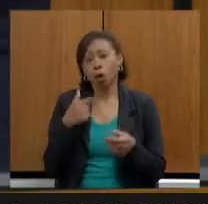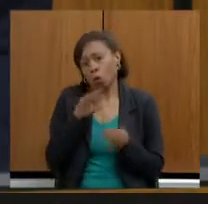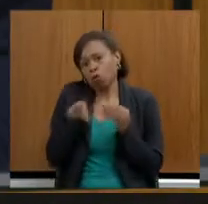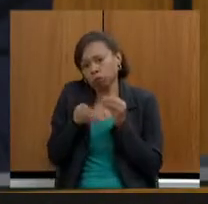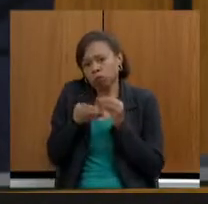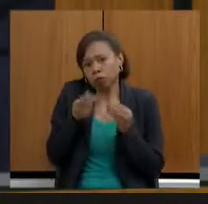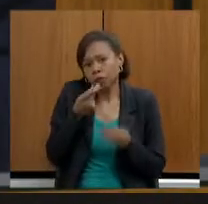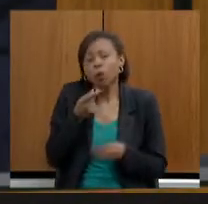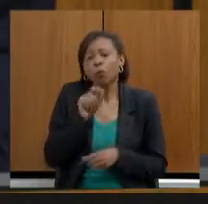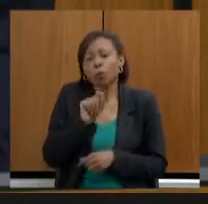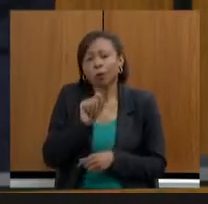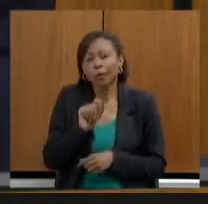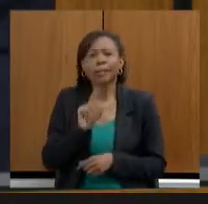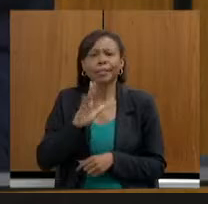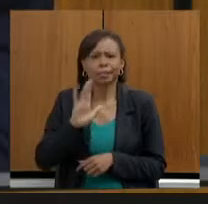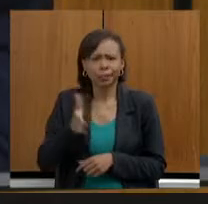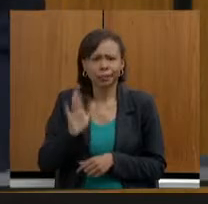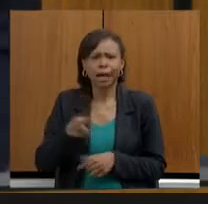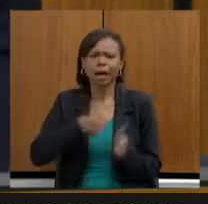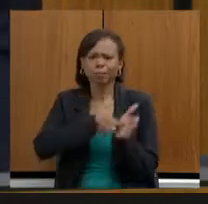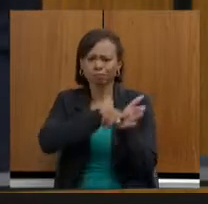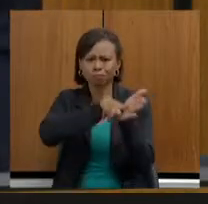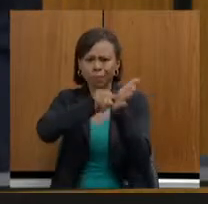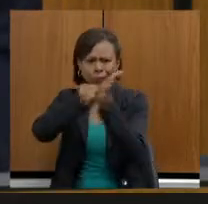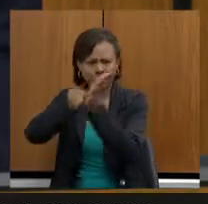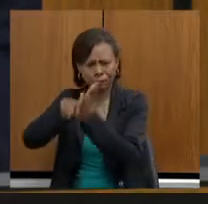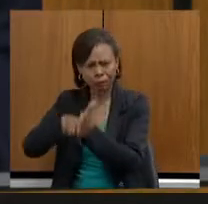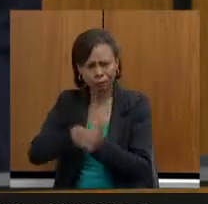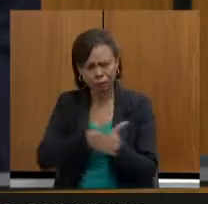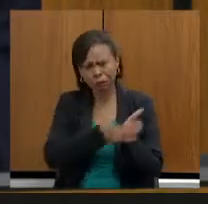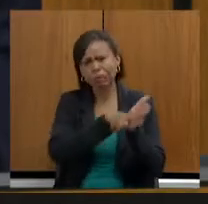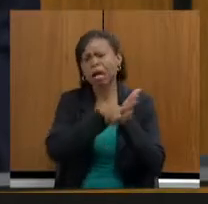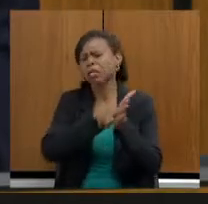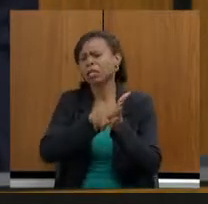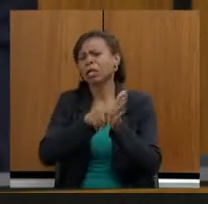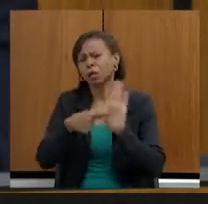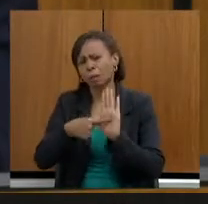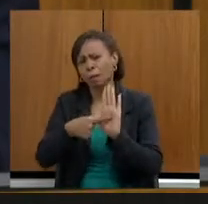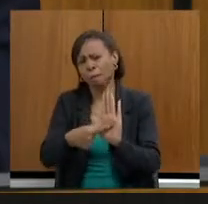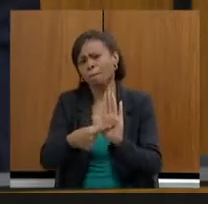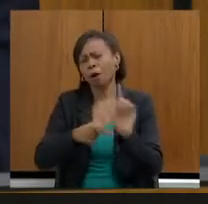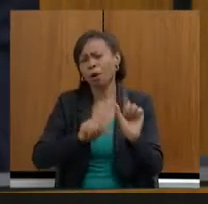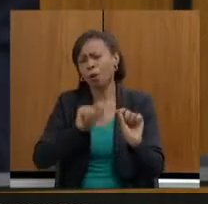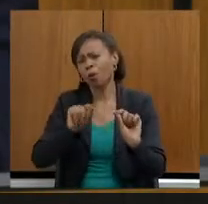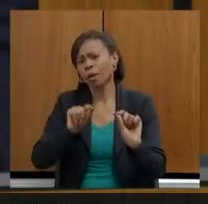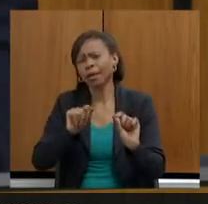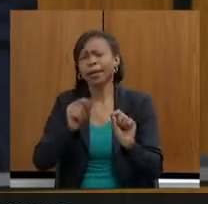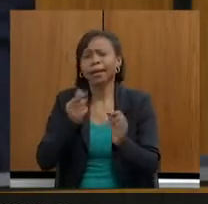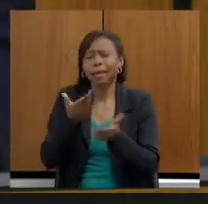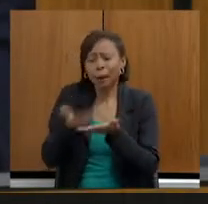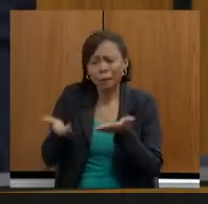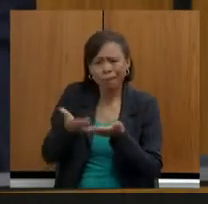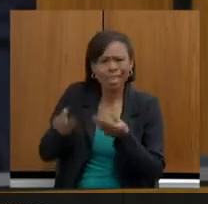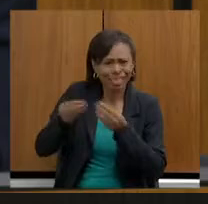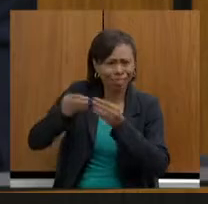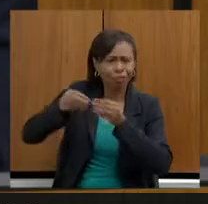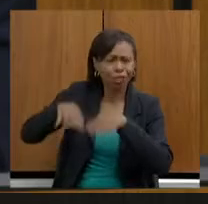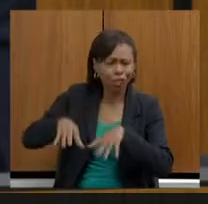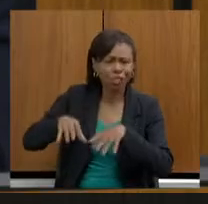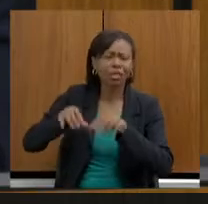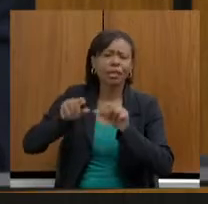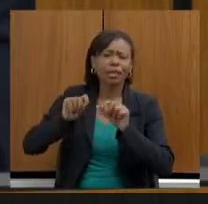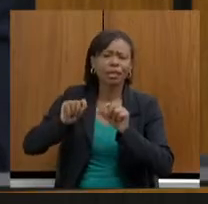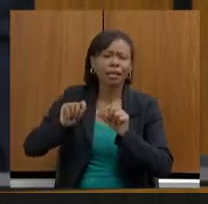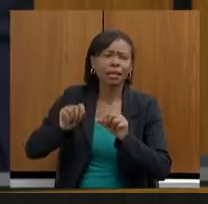nós temos aí análises por todos os dados que dão conta que a perda é em